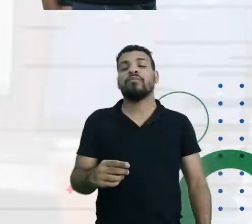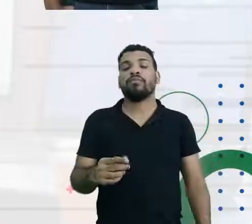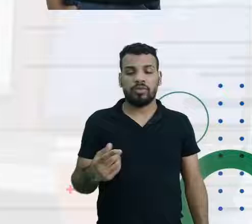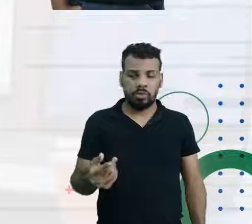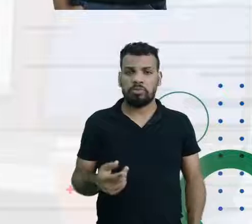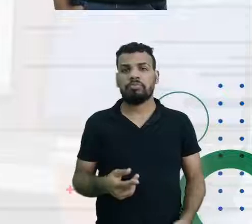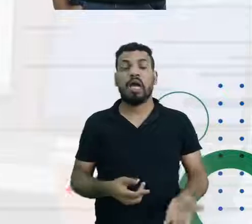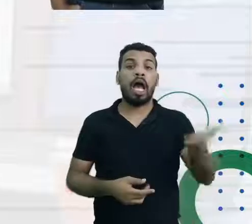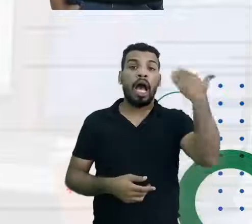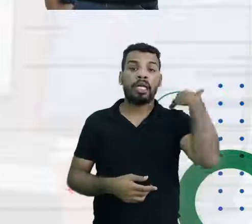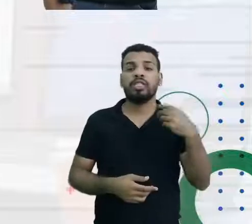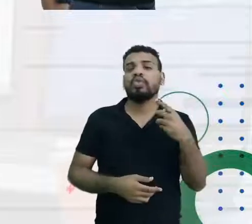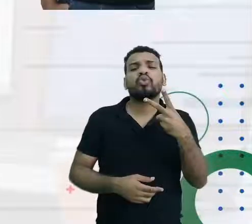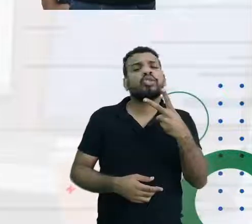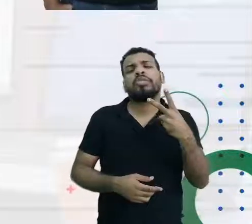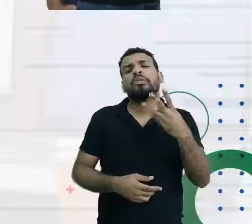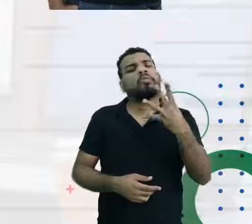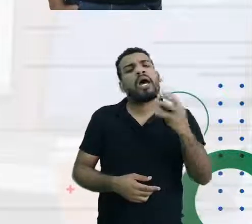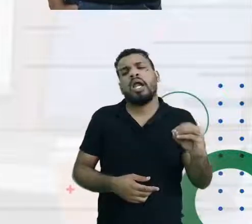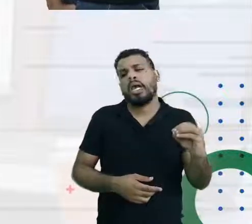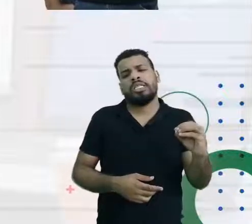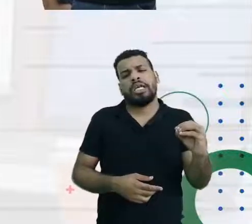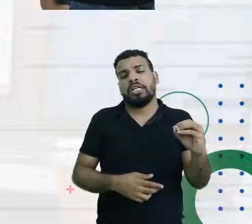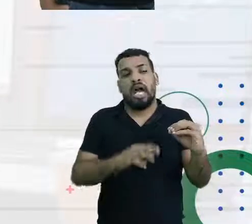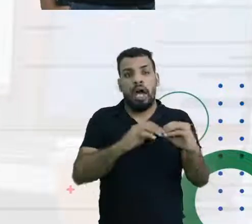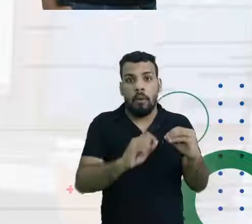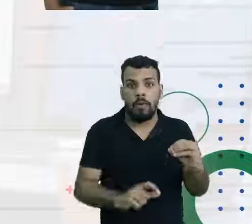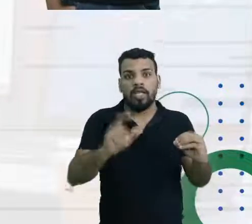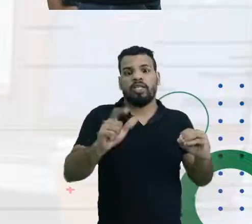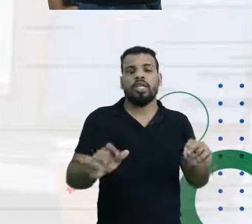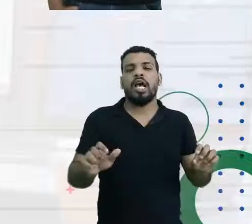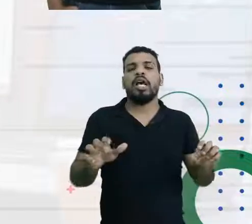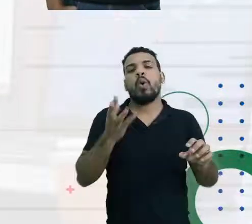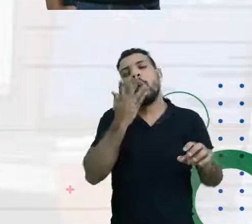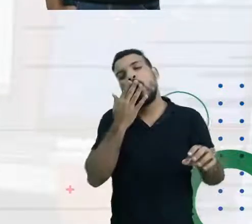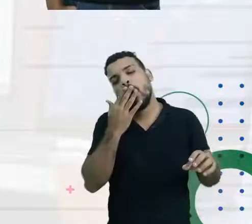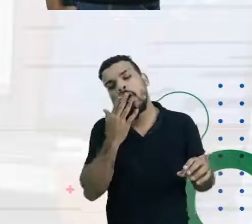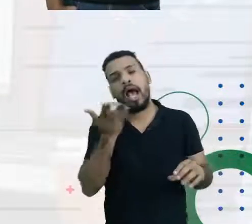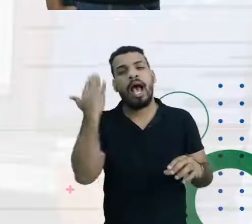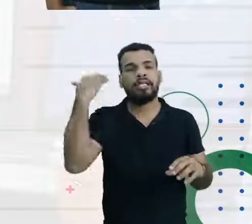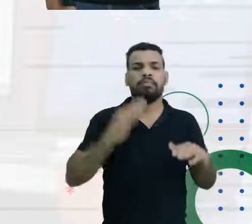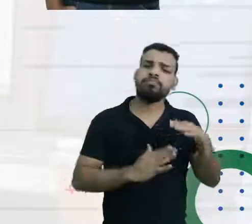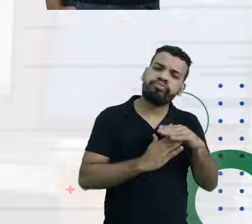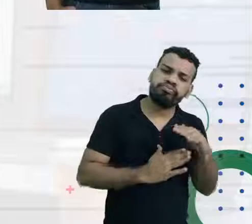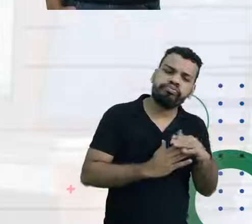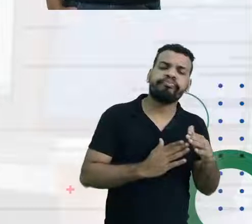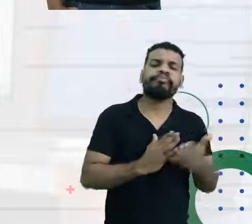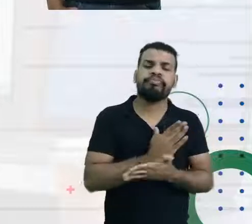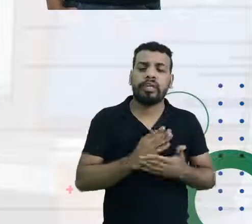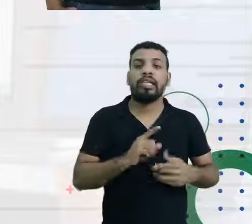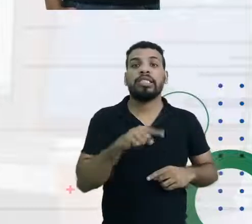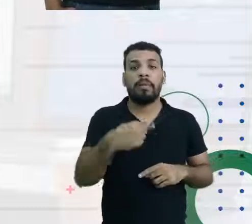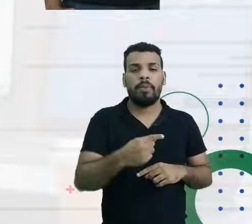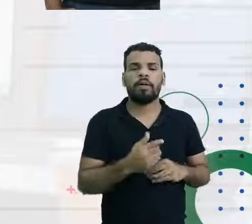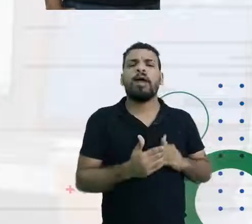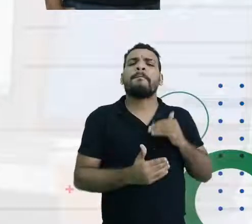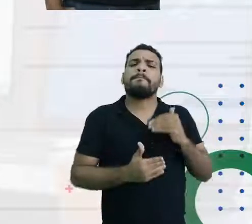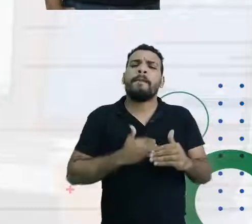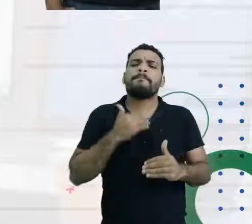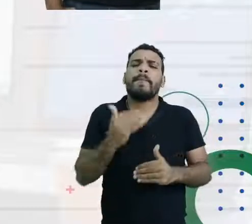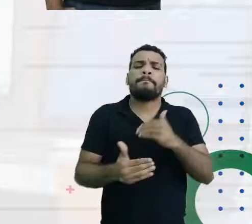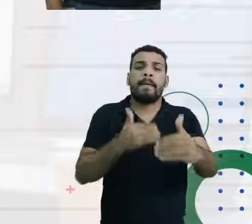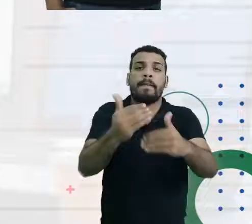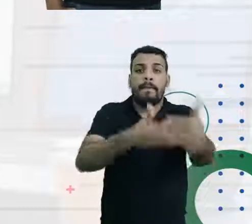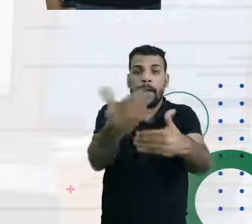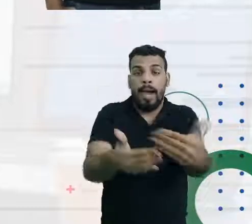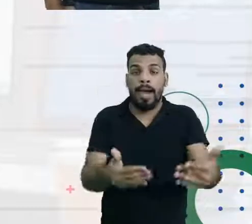240. Então essa limitação de espaço, limitação de cor, tudo isso foi uma alavanca para que a pixel